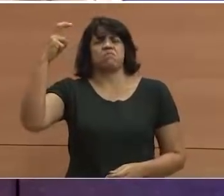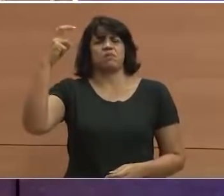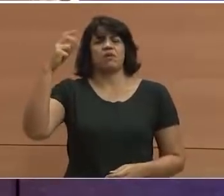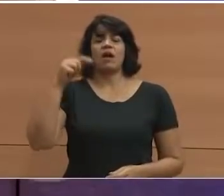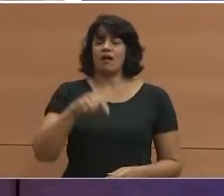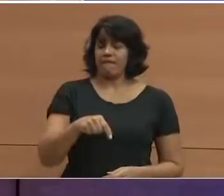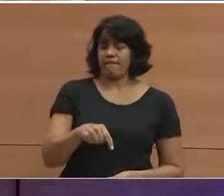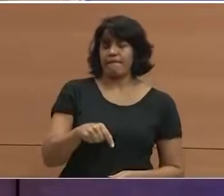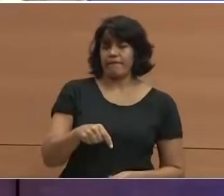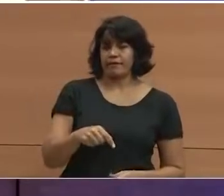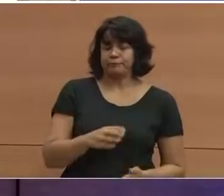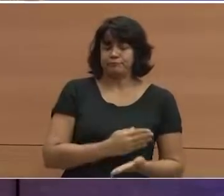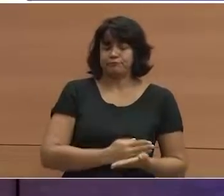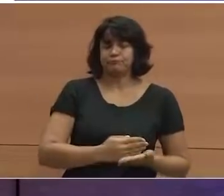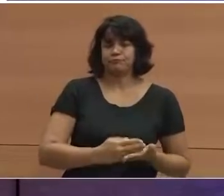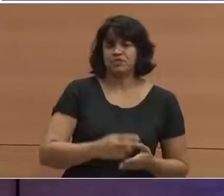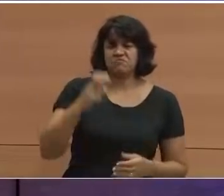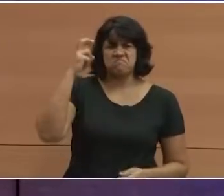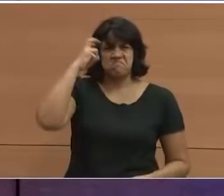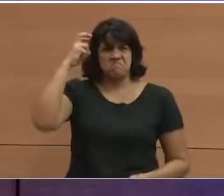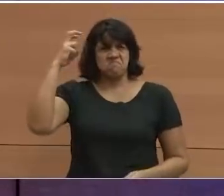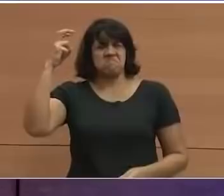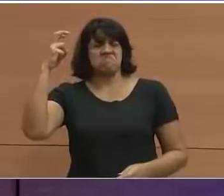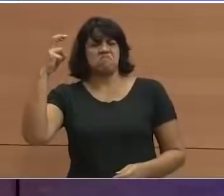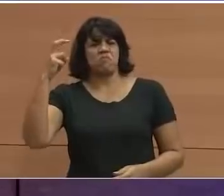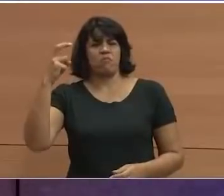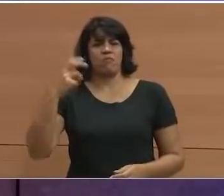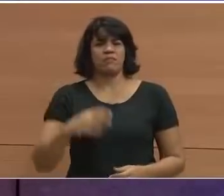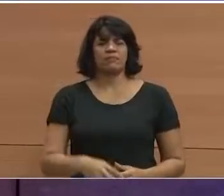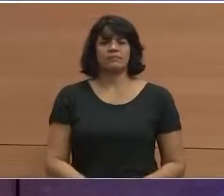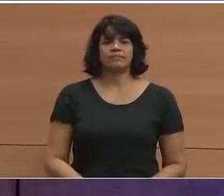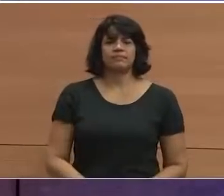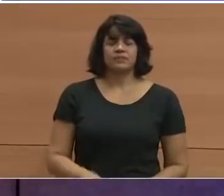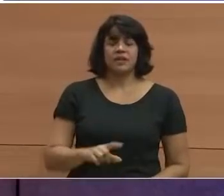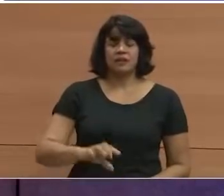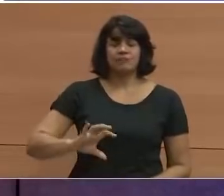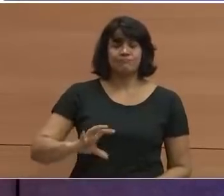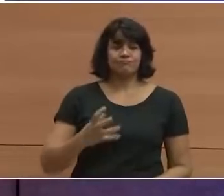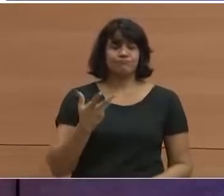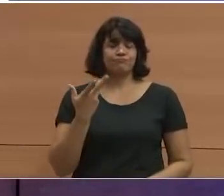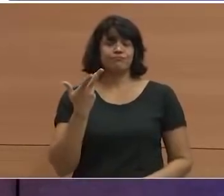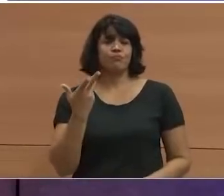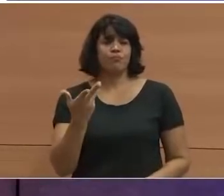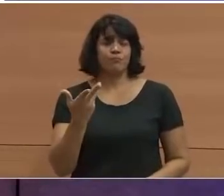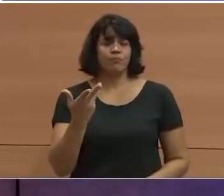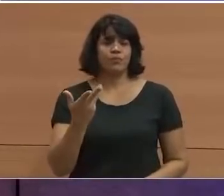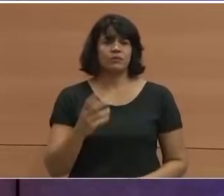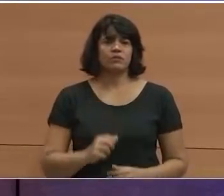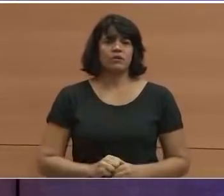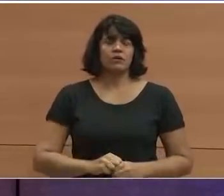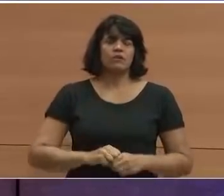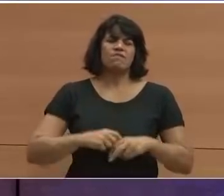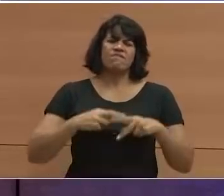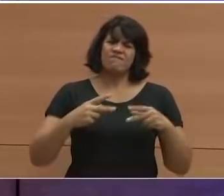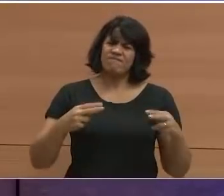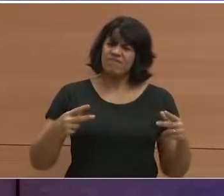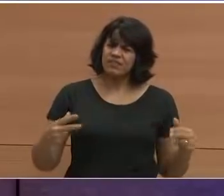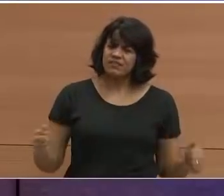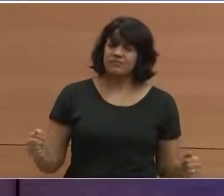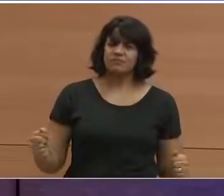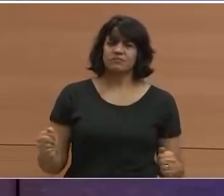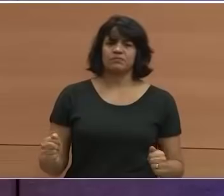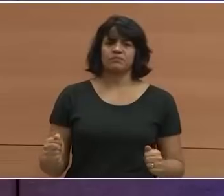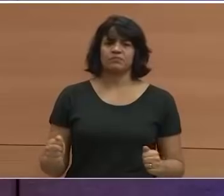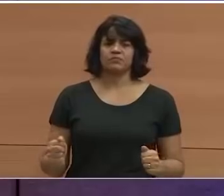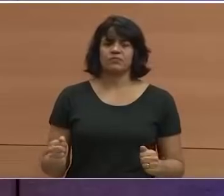que se desenvolveu, e ali é que também foram aperfeiçoados várias coisas, né,